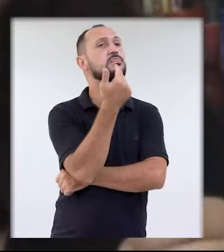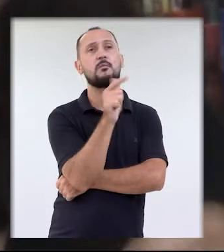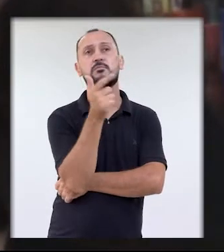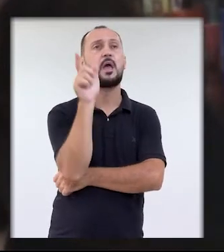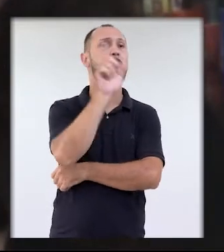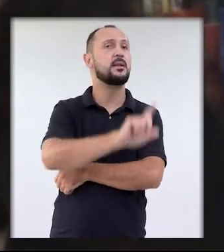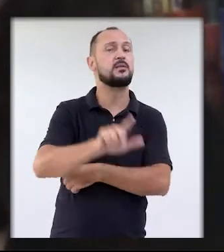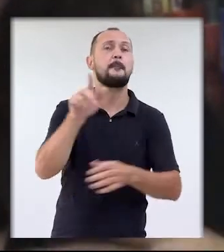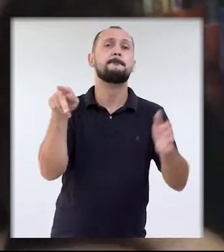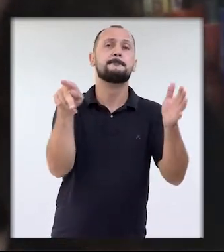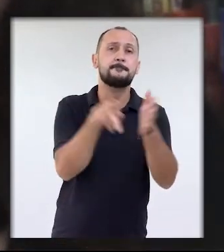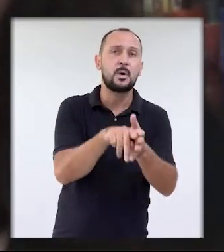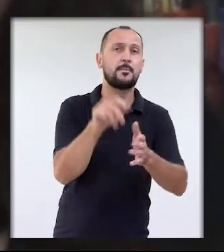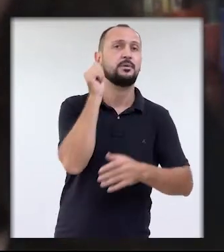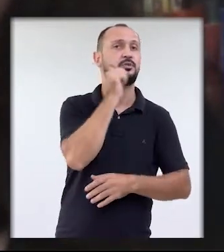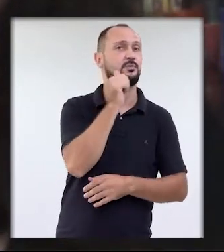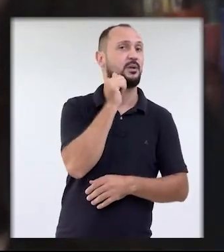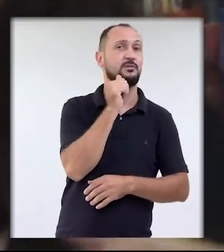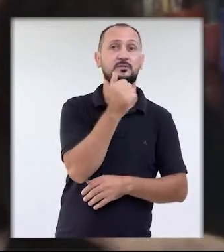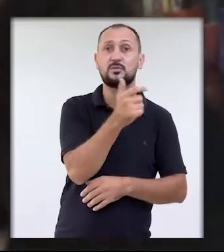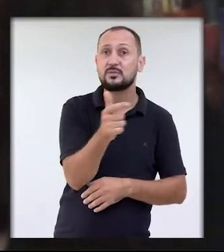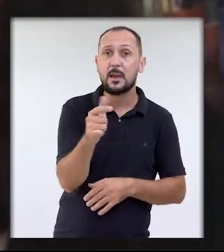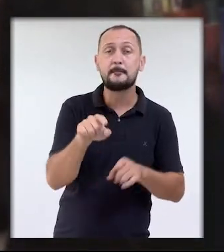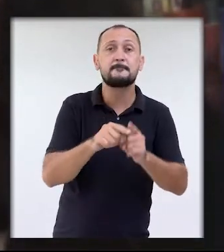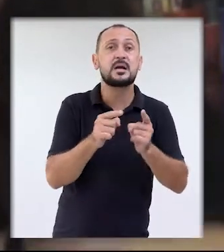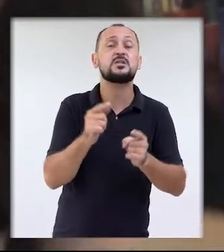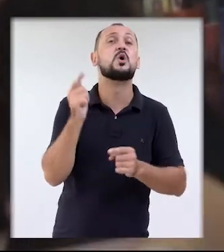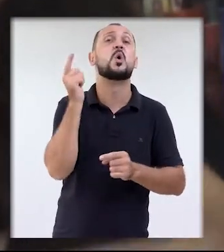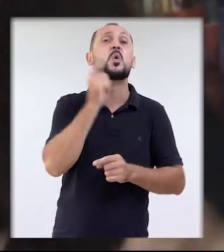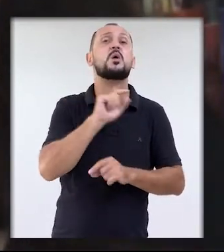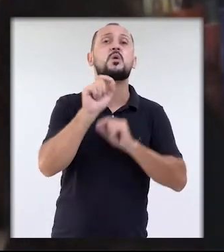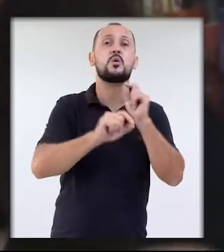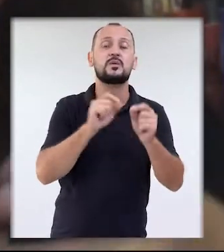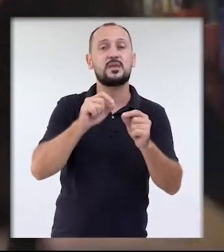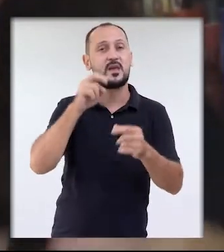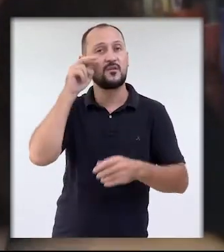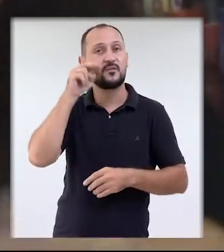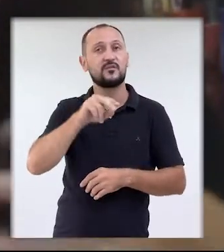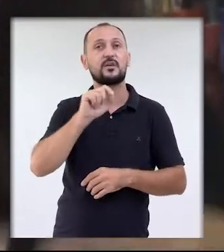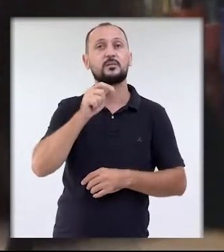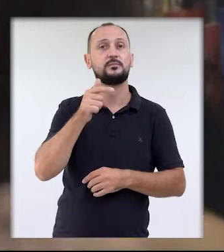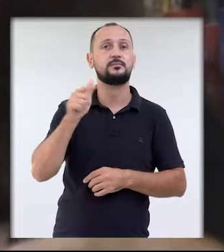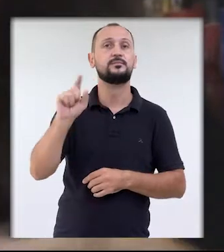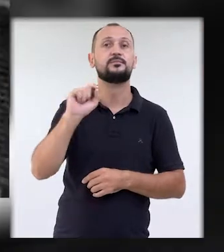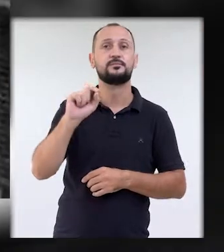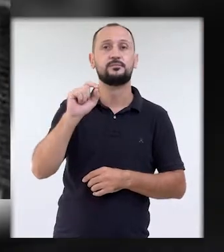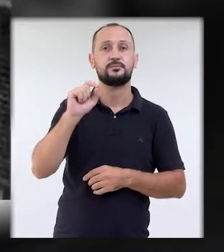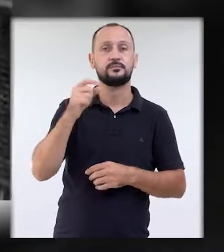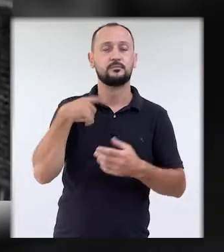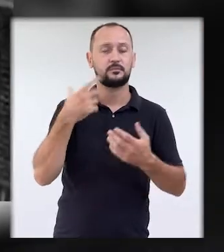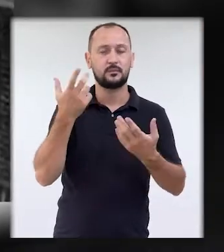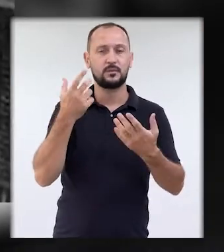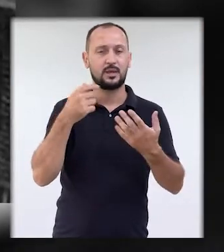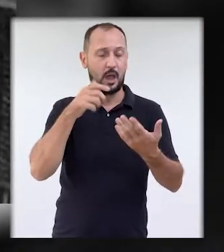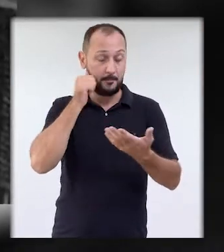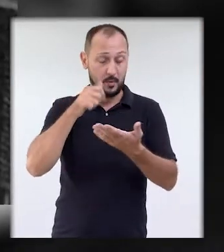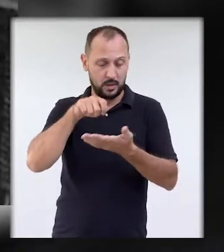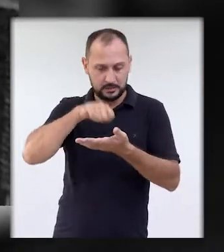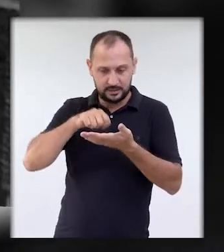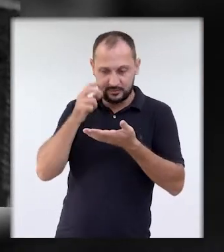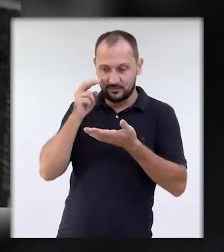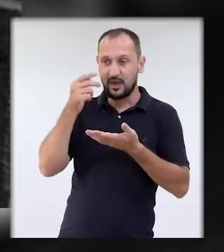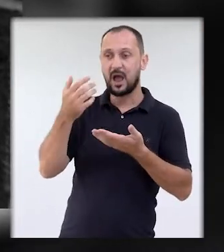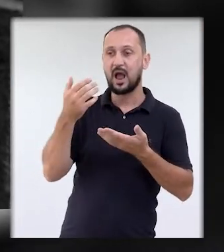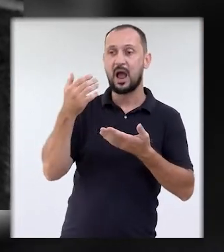uma literatura de mulher, né? Mas a gente consegue enxergar outras coisas pelos olhos dessas escritoras